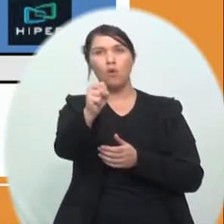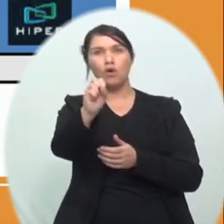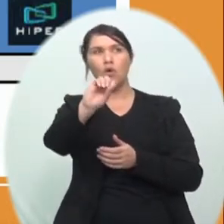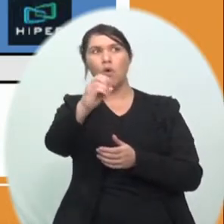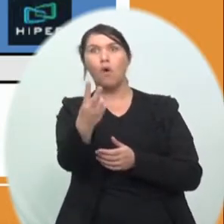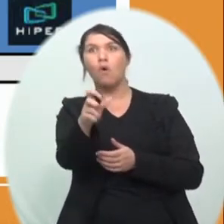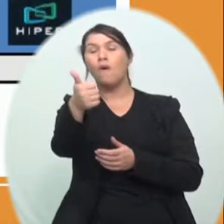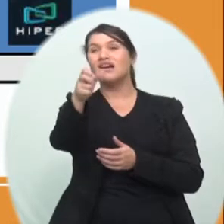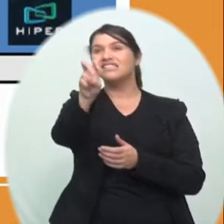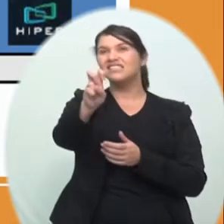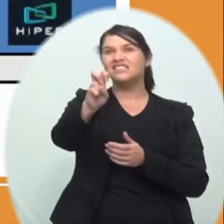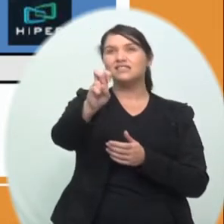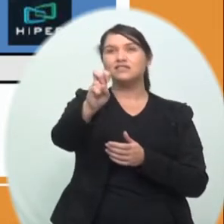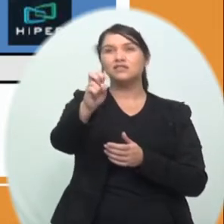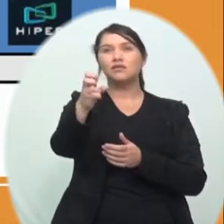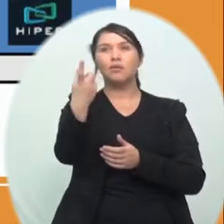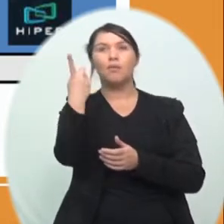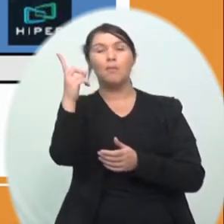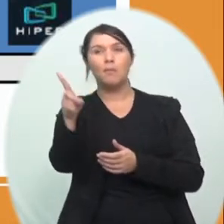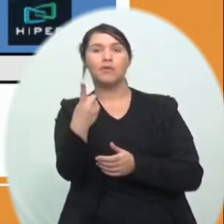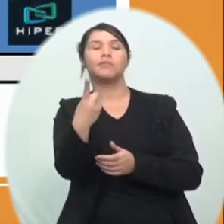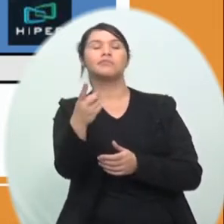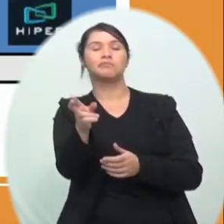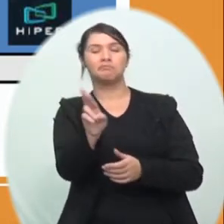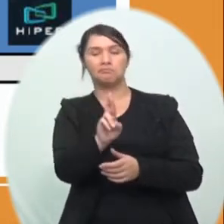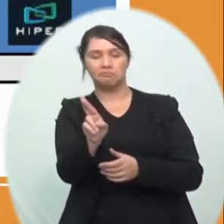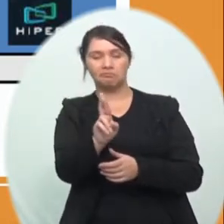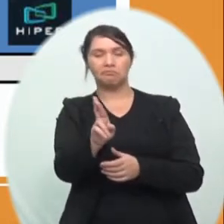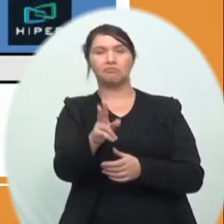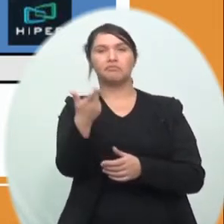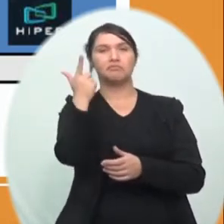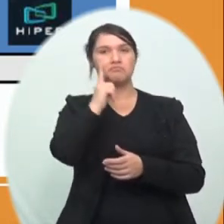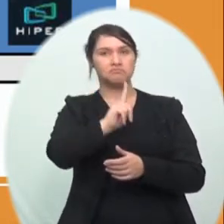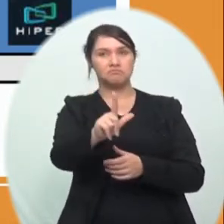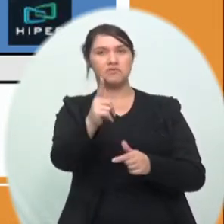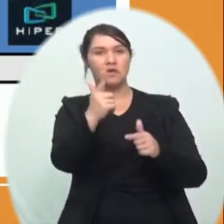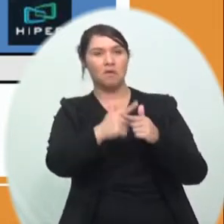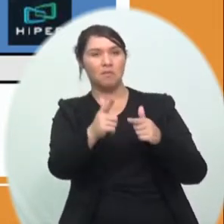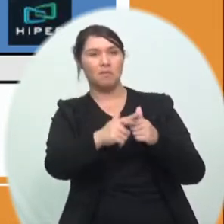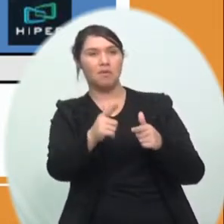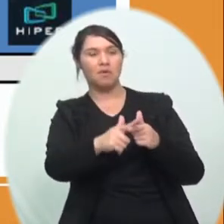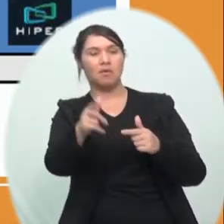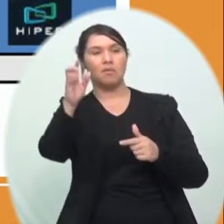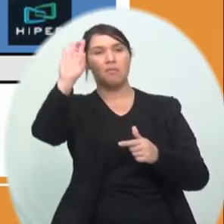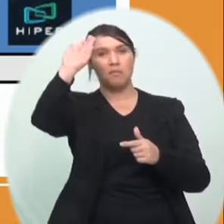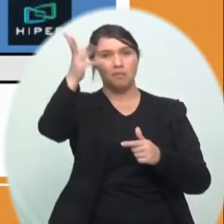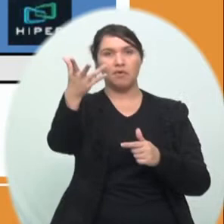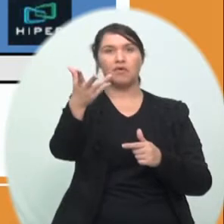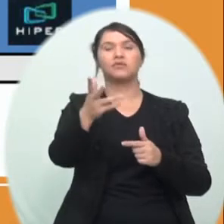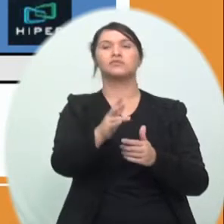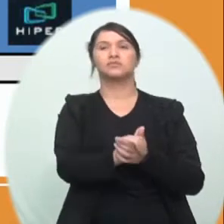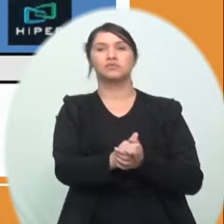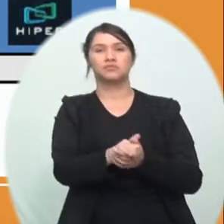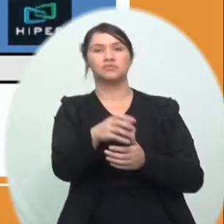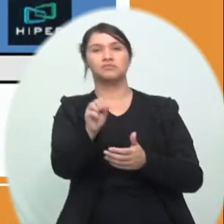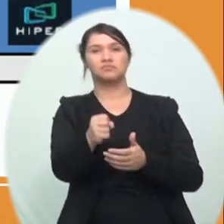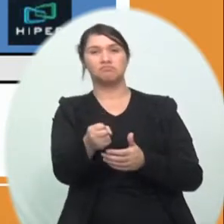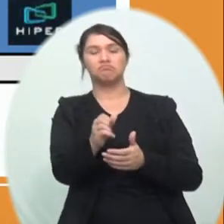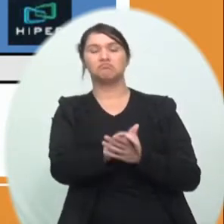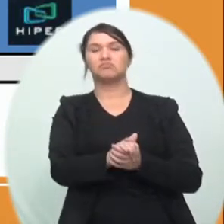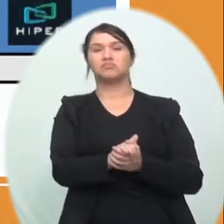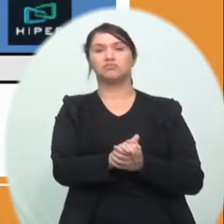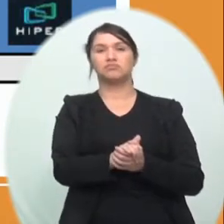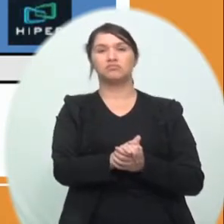é salário mínimo. Eles são capazes de resolver seus problemas de saúde, seus problemas de transporte, seus problemas de